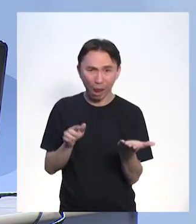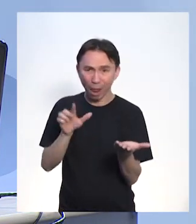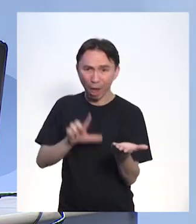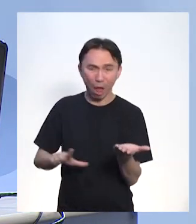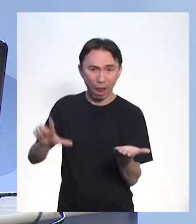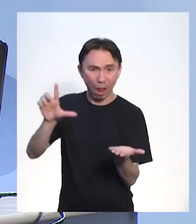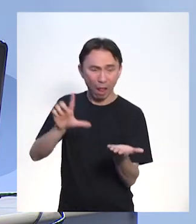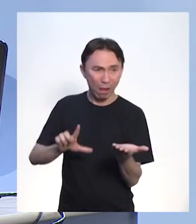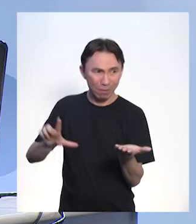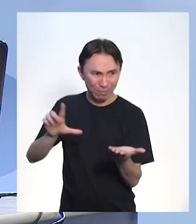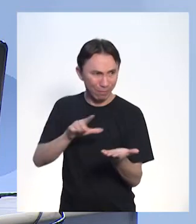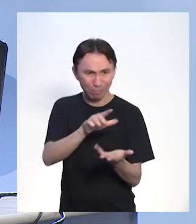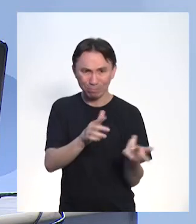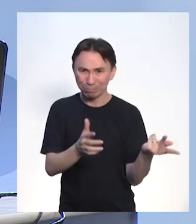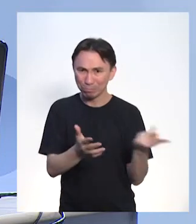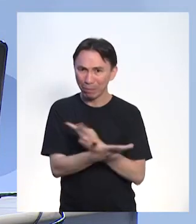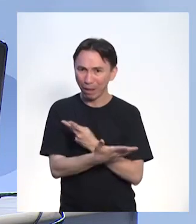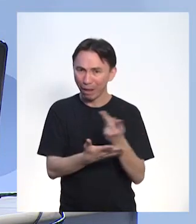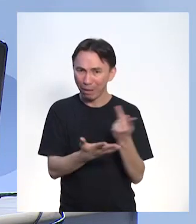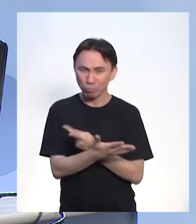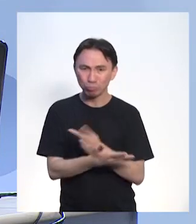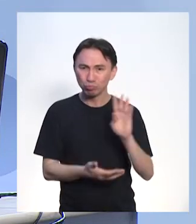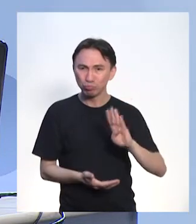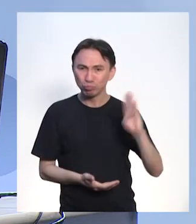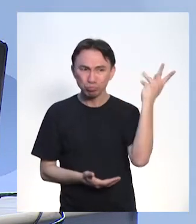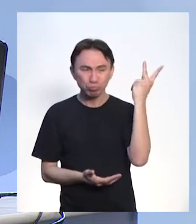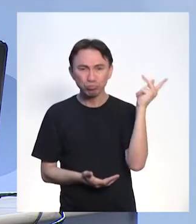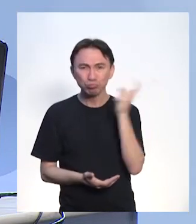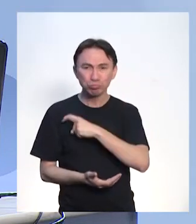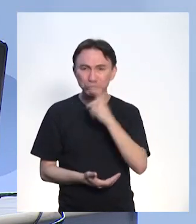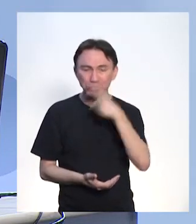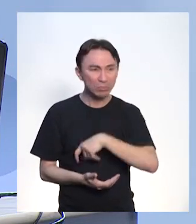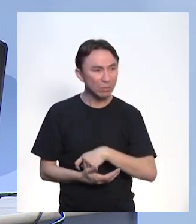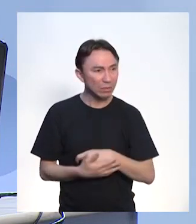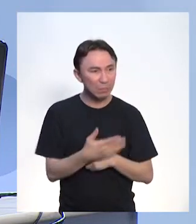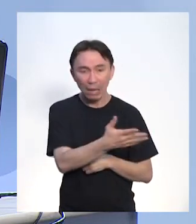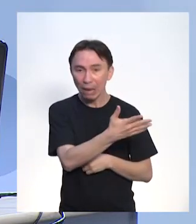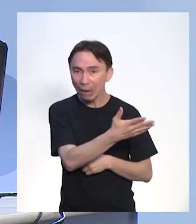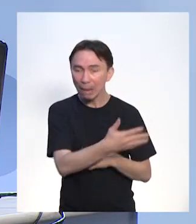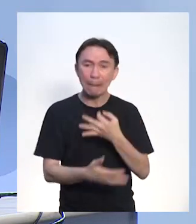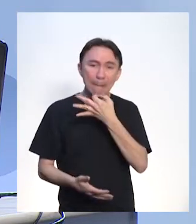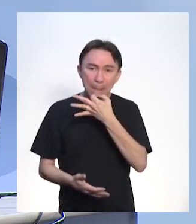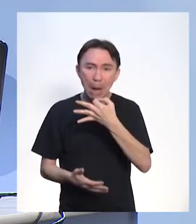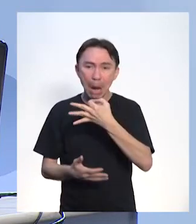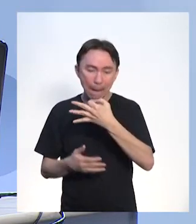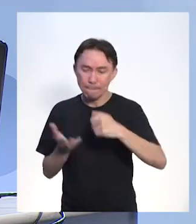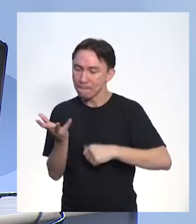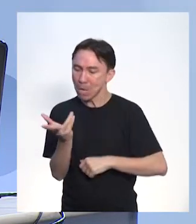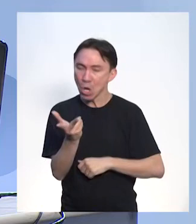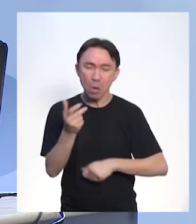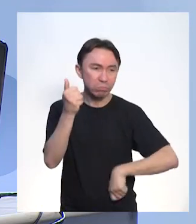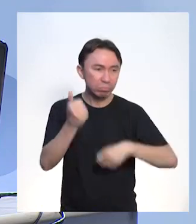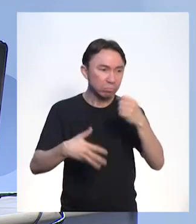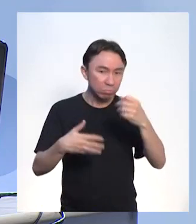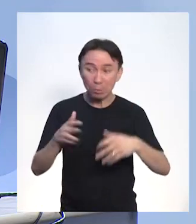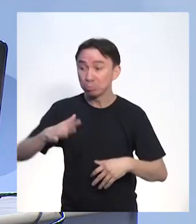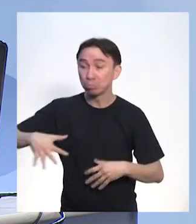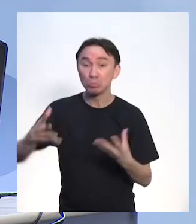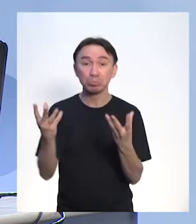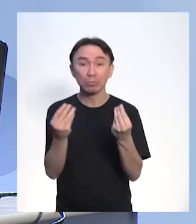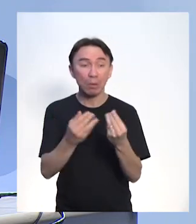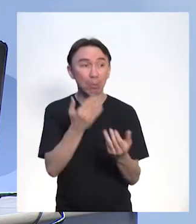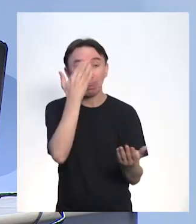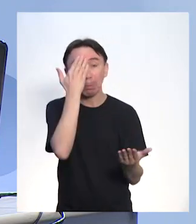que não é verdade, mas a pessoa constrói um argumento tão bom que muita gente acredita. Então, a gente está querendo criar em vocês assim esse